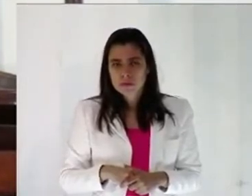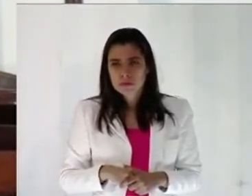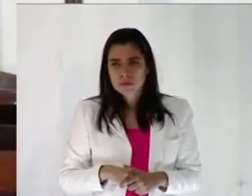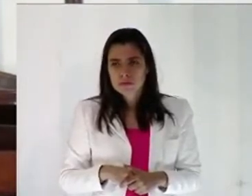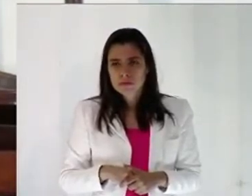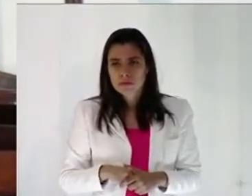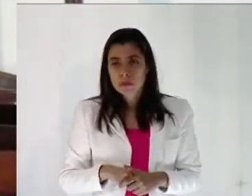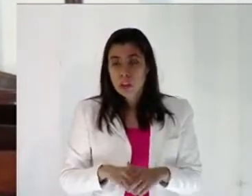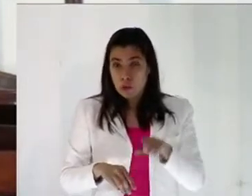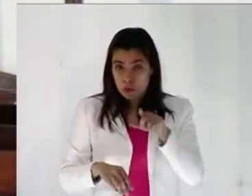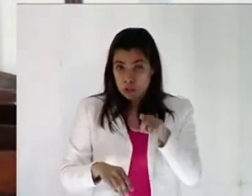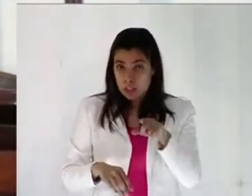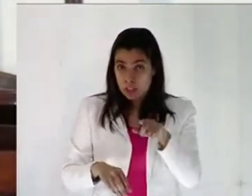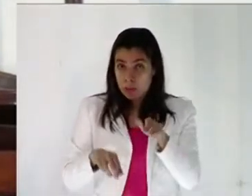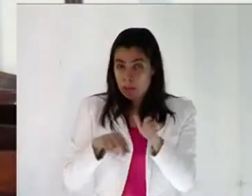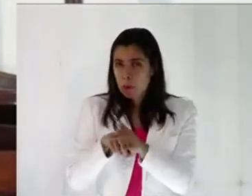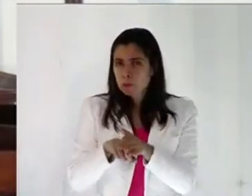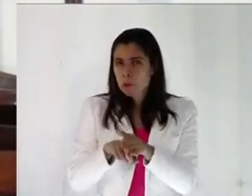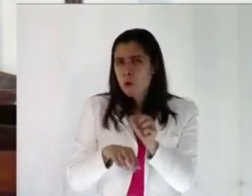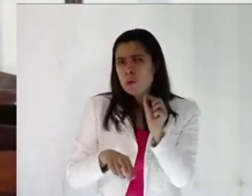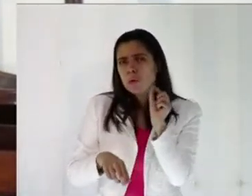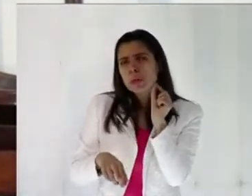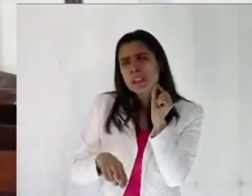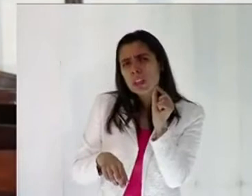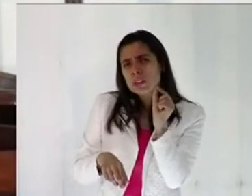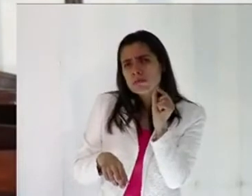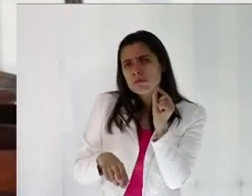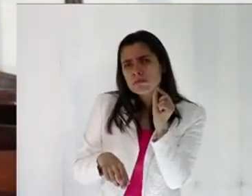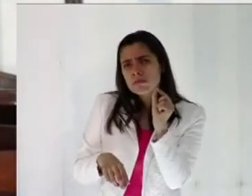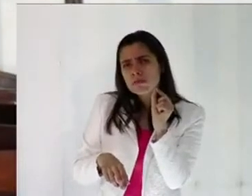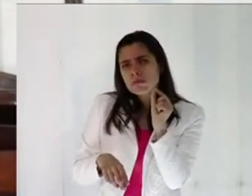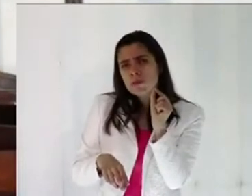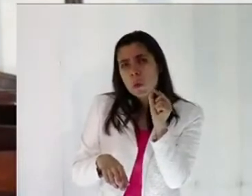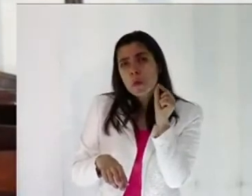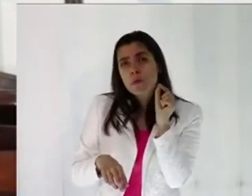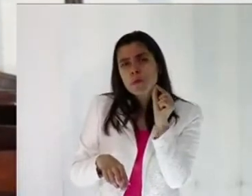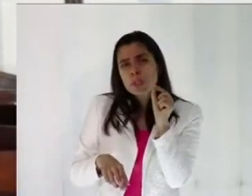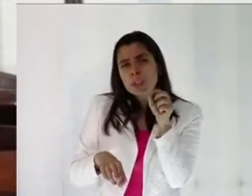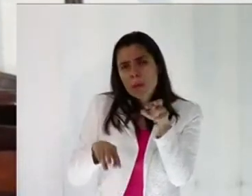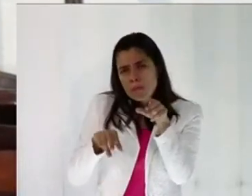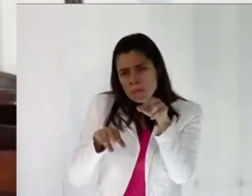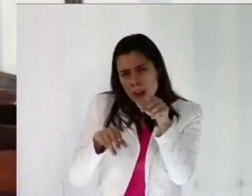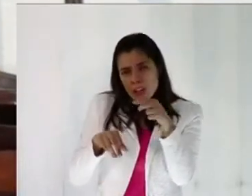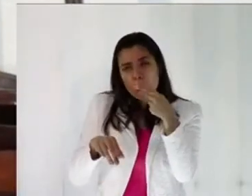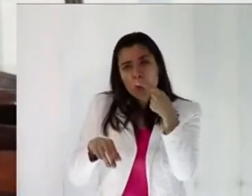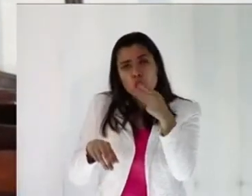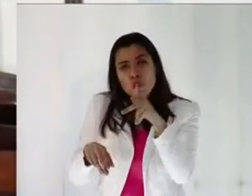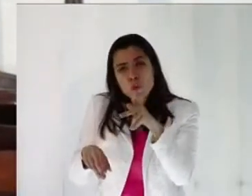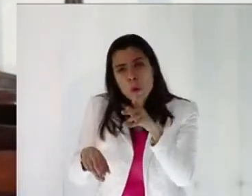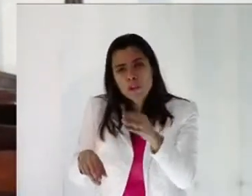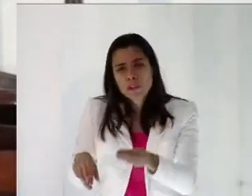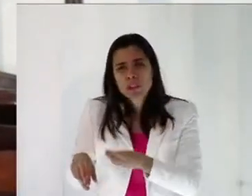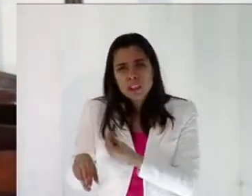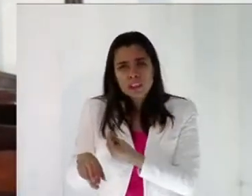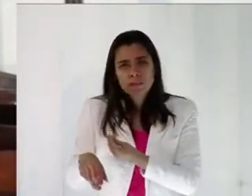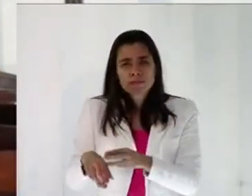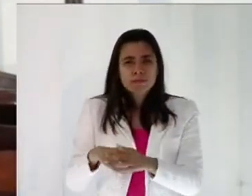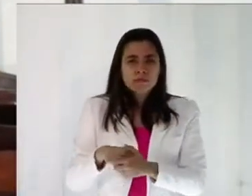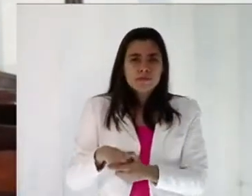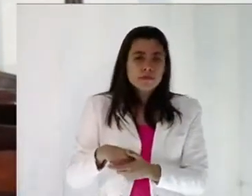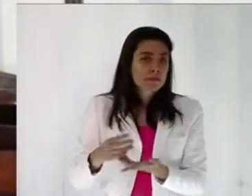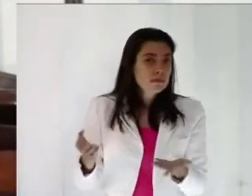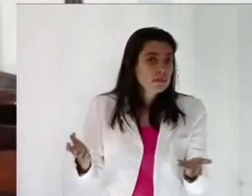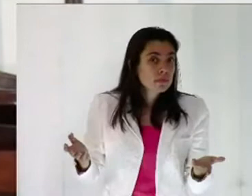hoje? Tem tudo a ver. Eu só estou aqui hoje ministrando esta palavra e você só está acompanhando